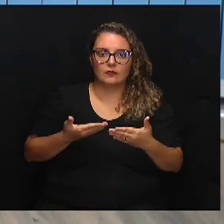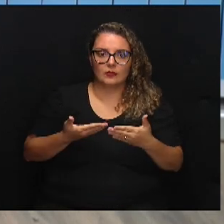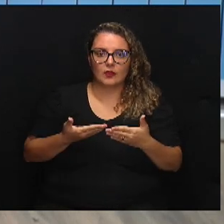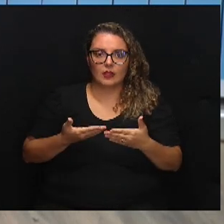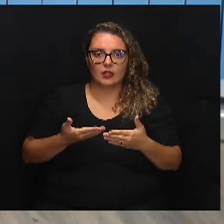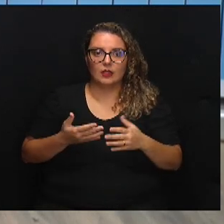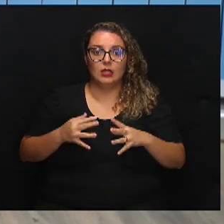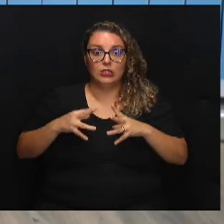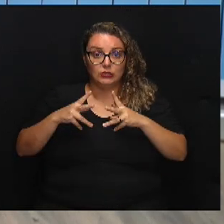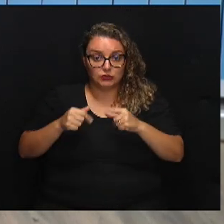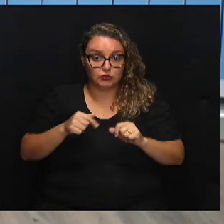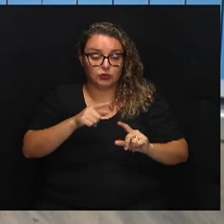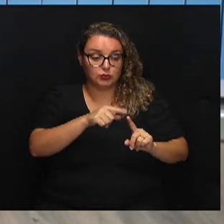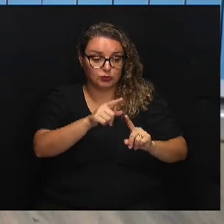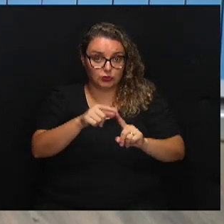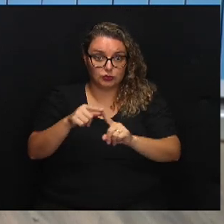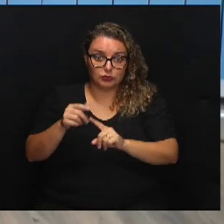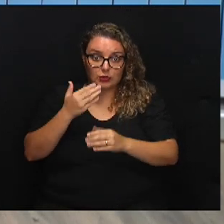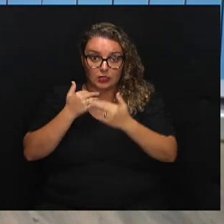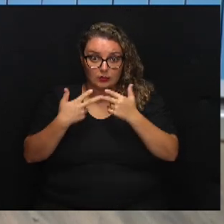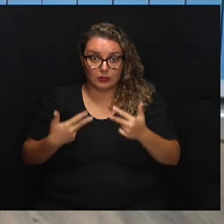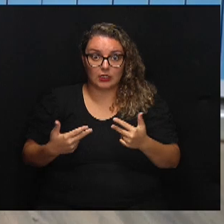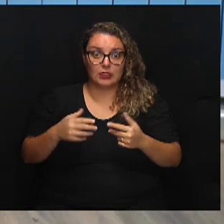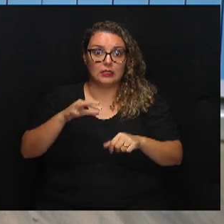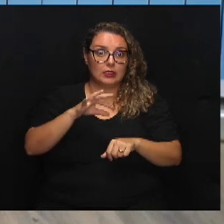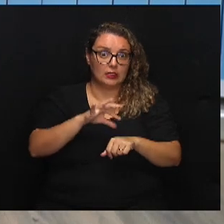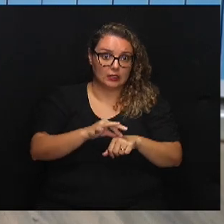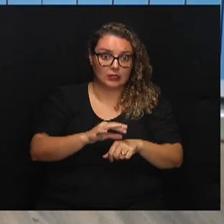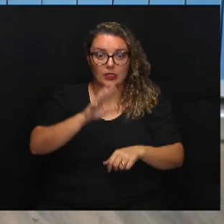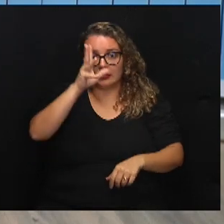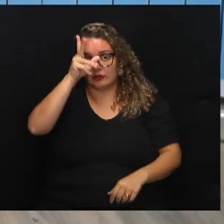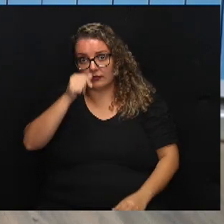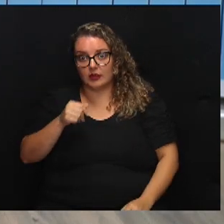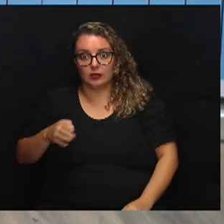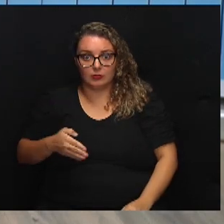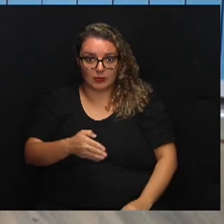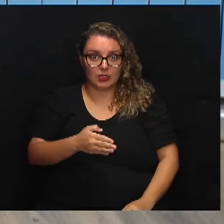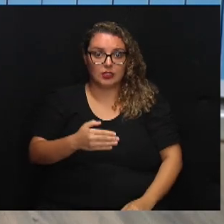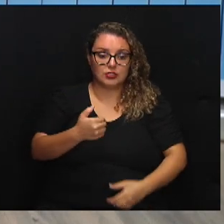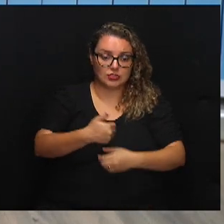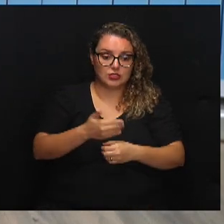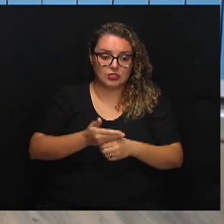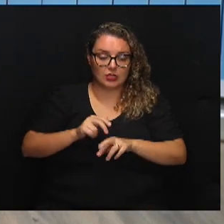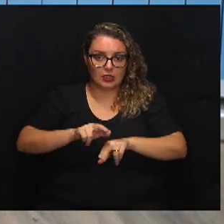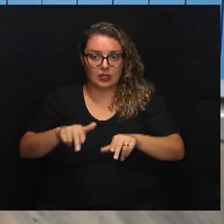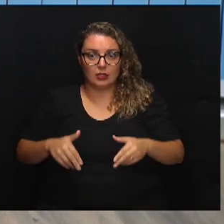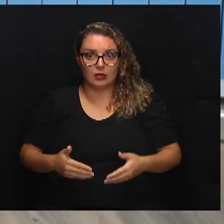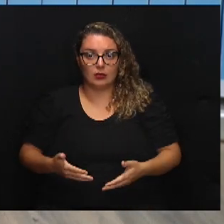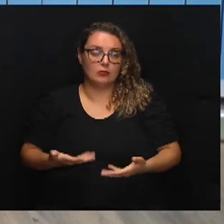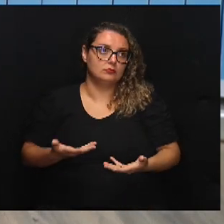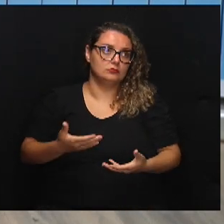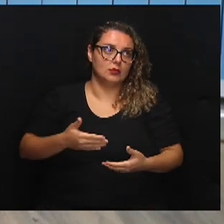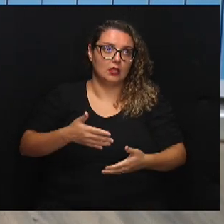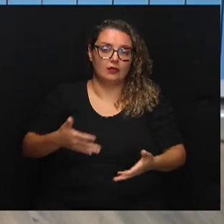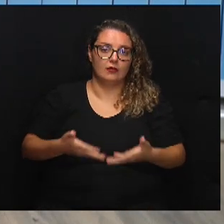dar todos os tipos de alimento, como carne, frango, peixe, legumes e verduras? Então, Ana Paula,